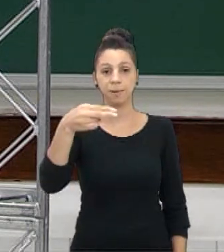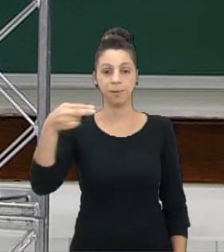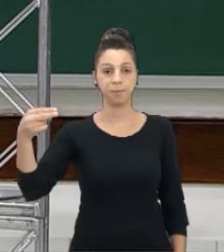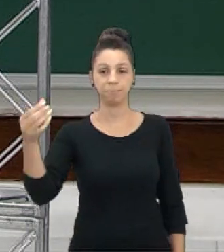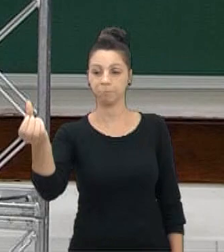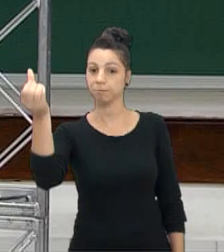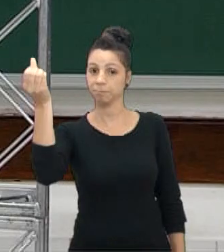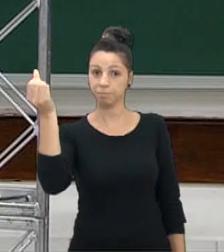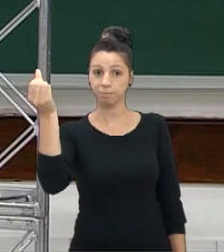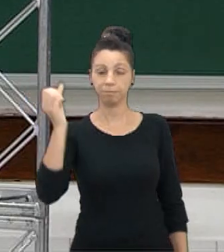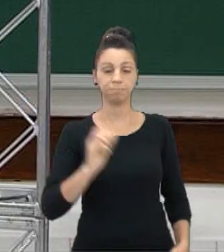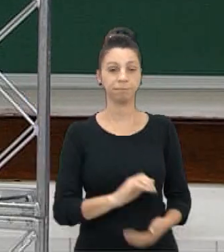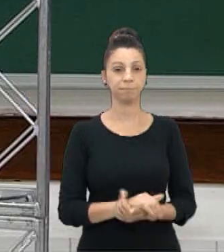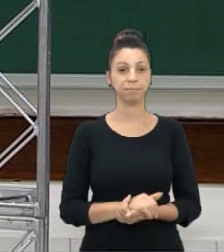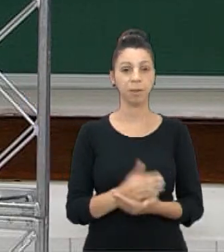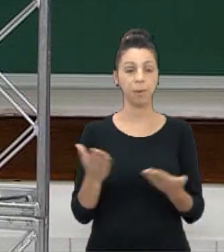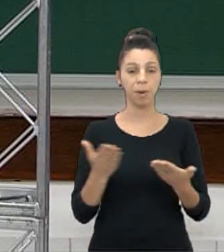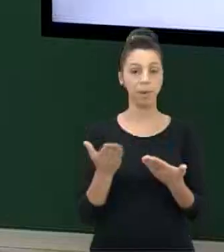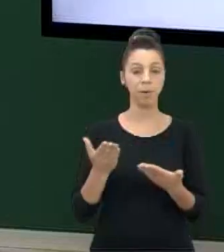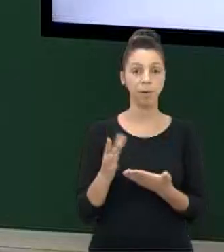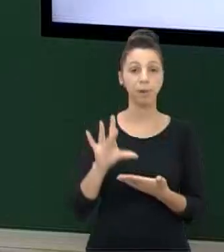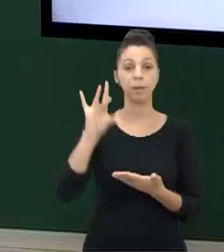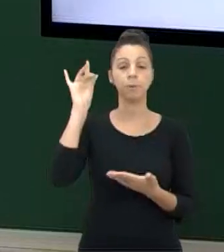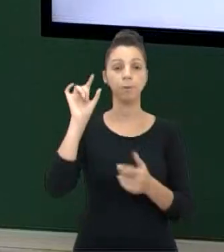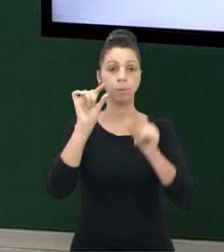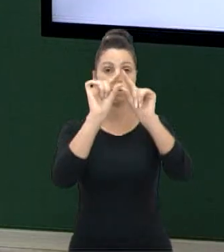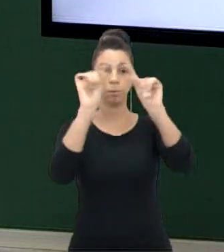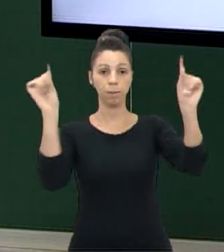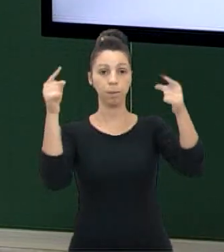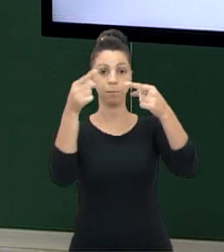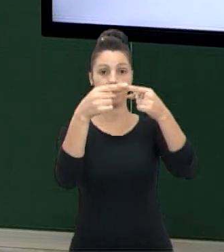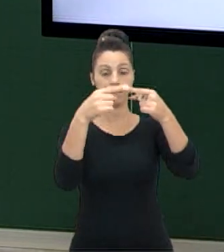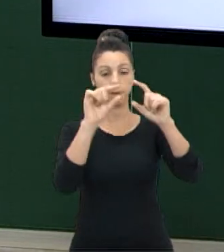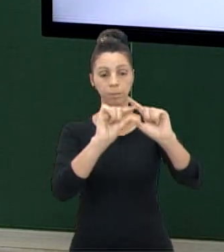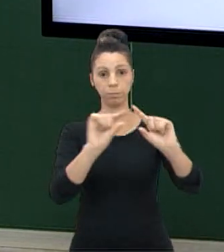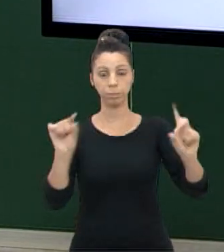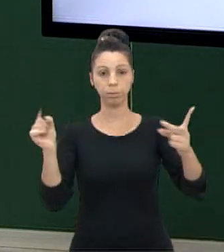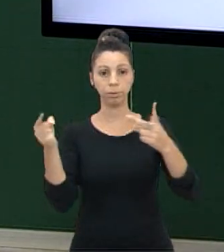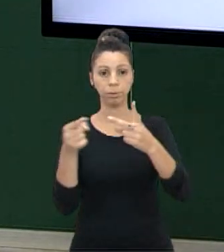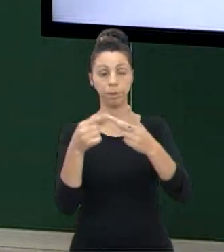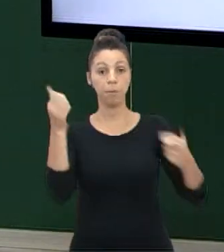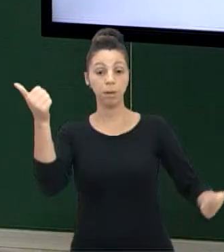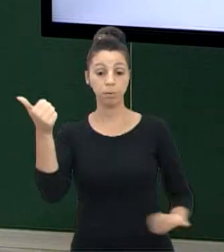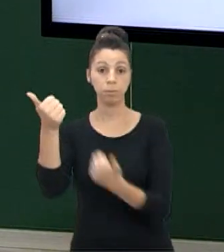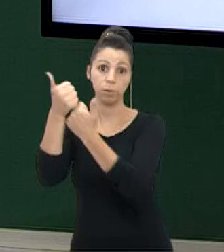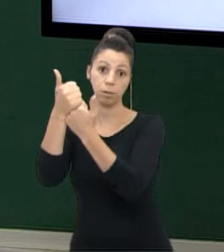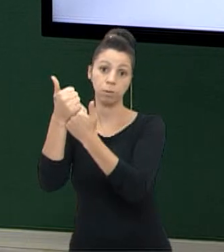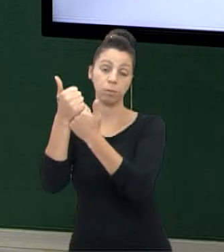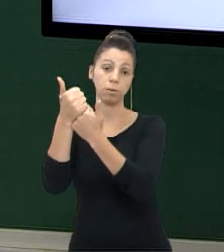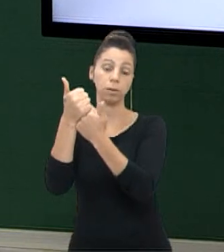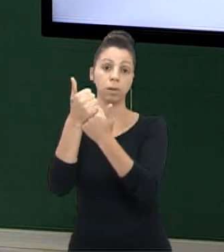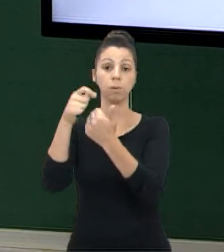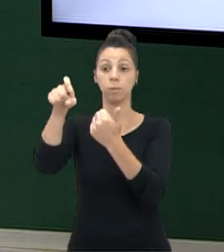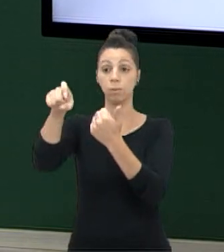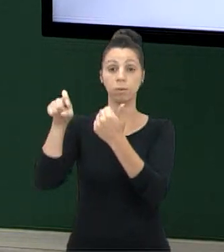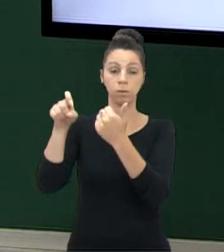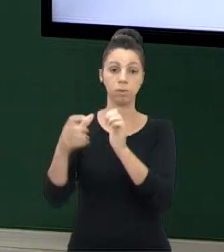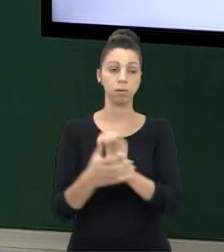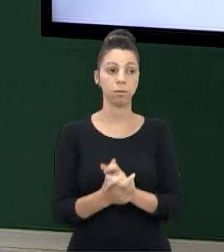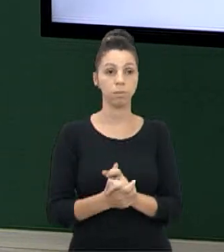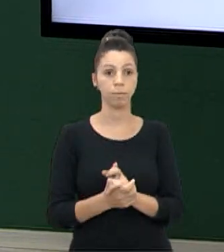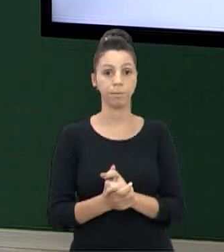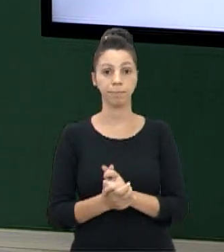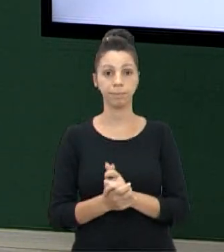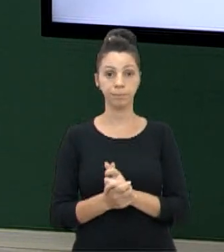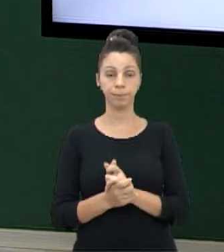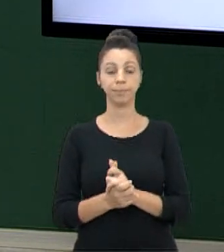ou a primeira ou a segunda equação para substituir o valor de x. Neste caso, o professor vai